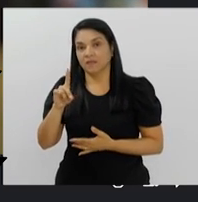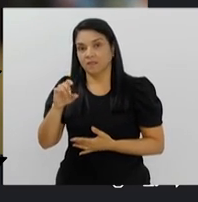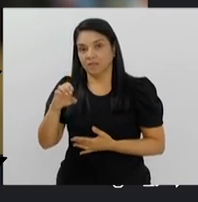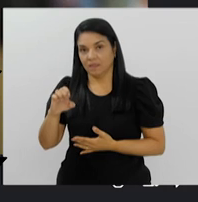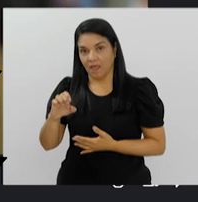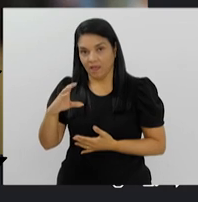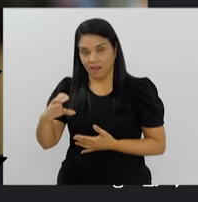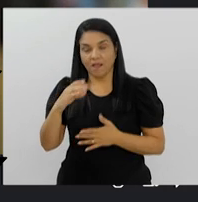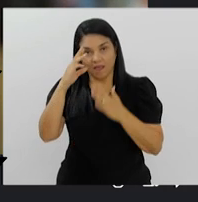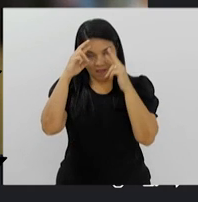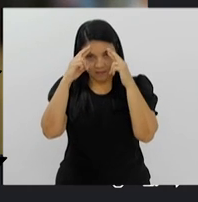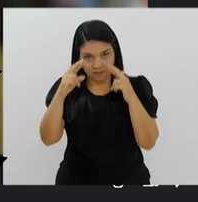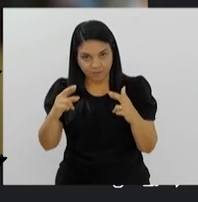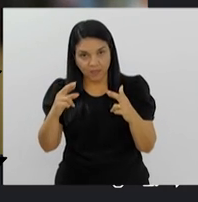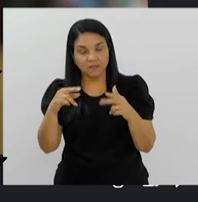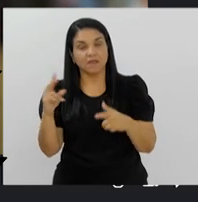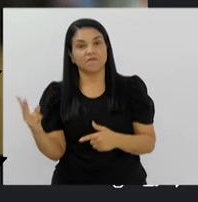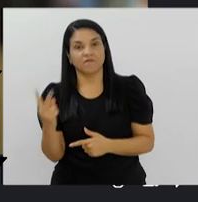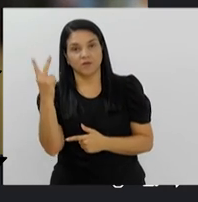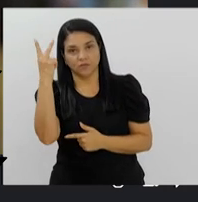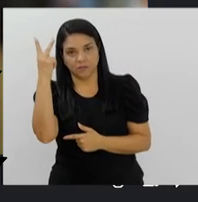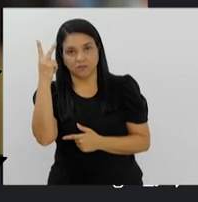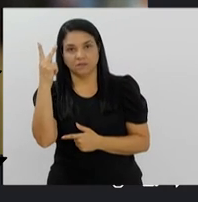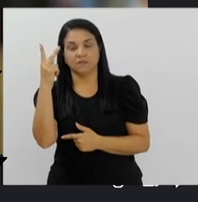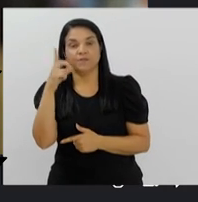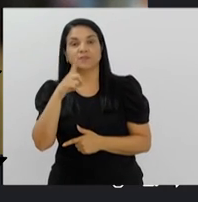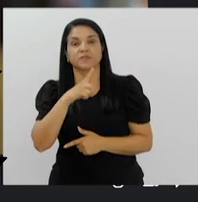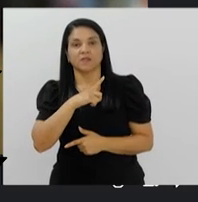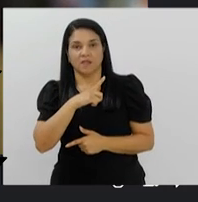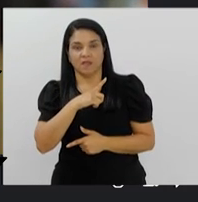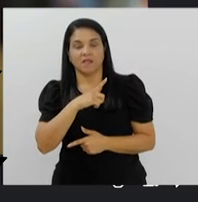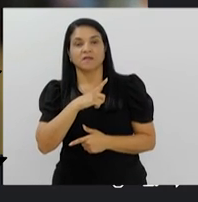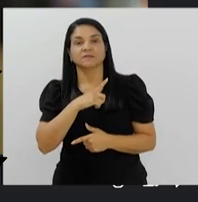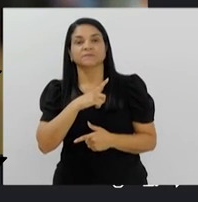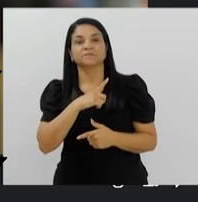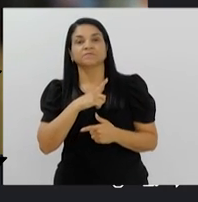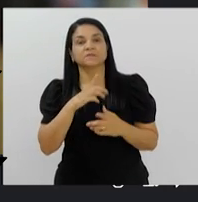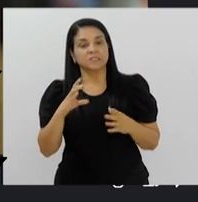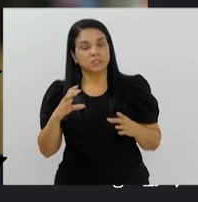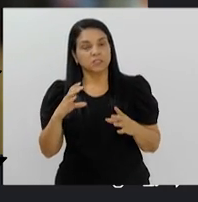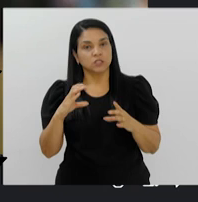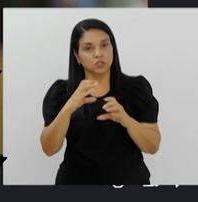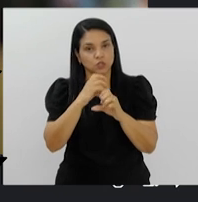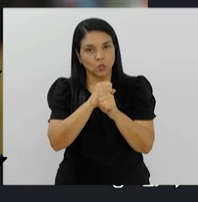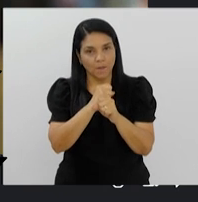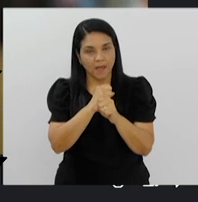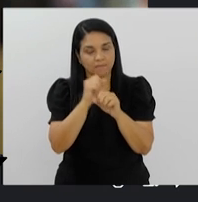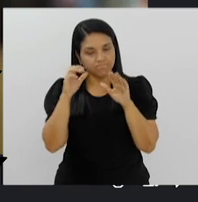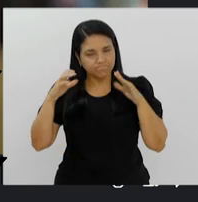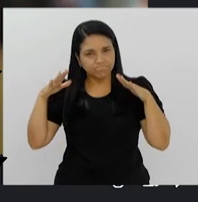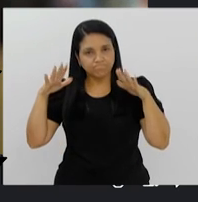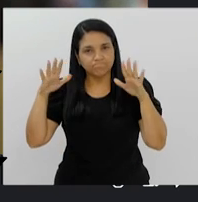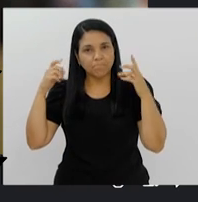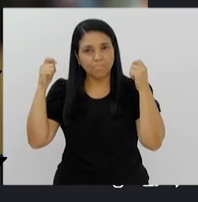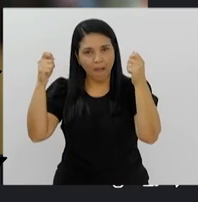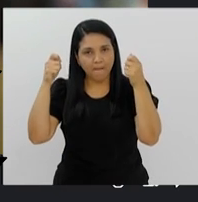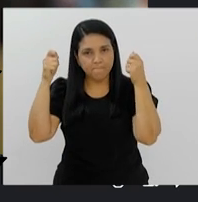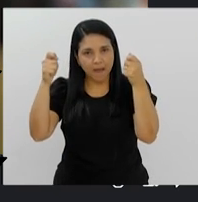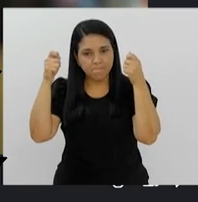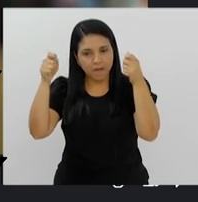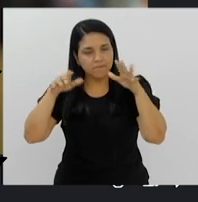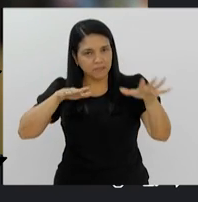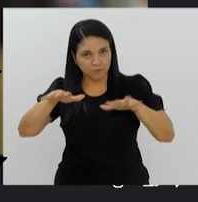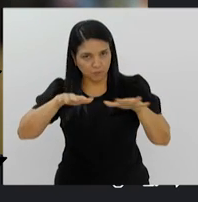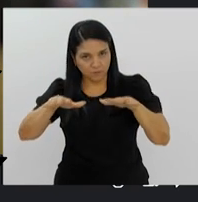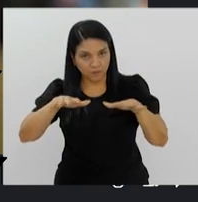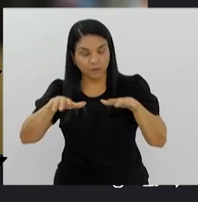mobilização que o idec valoriza e a qual vem Se somar também nessa manifestação né então eh